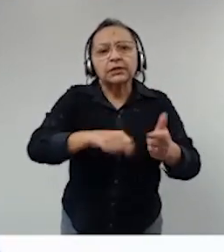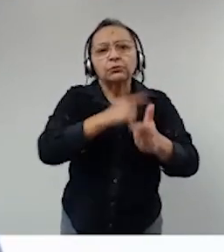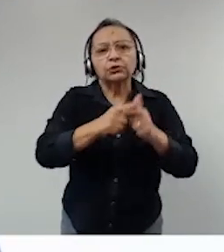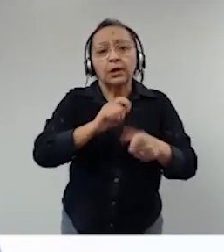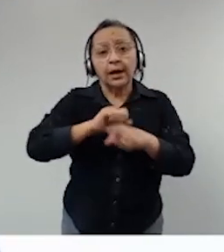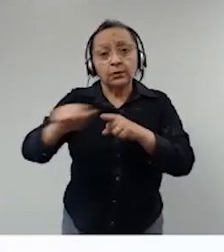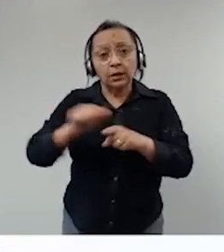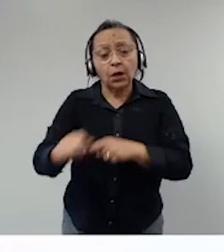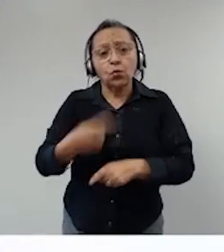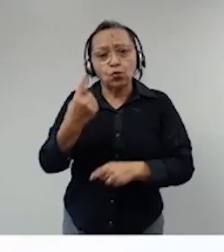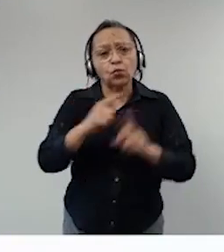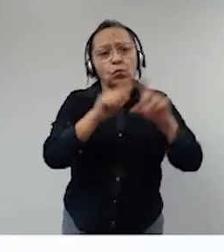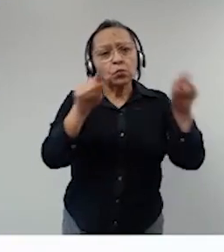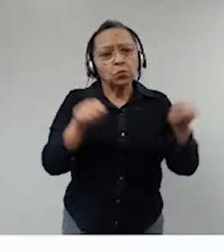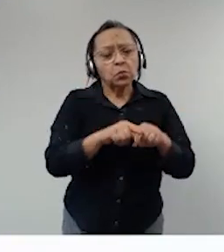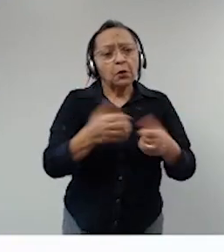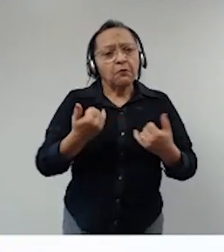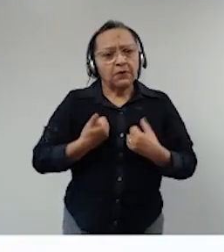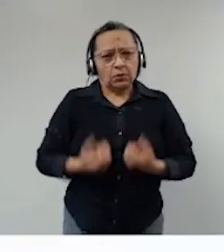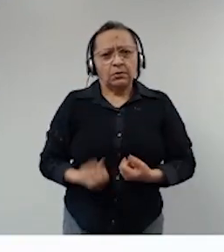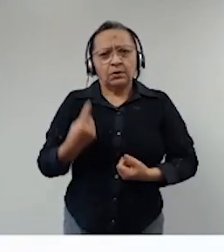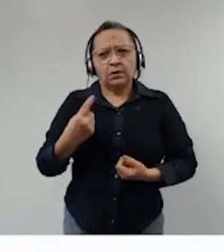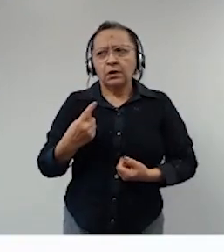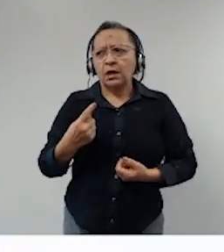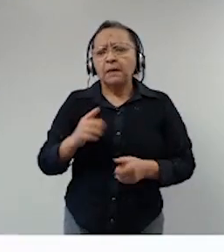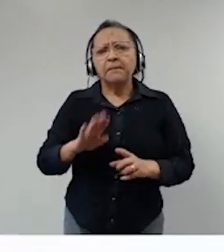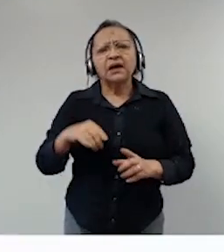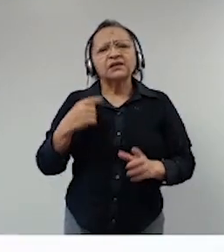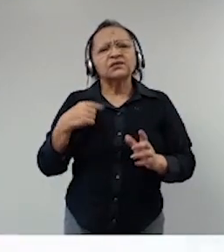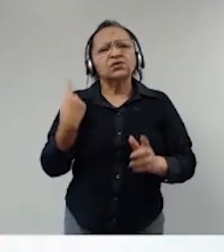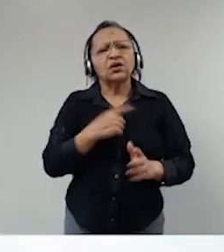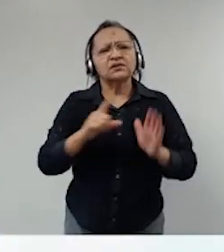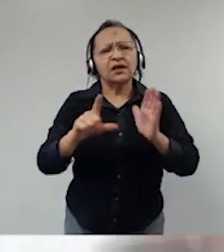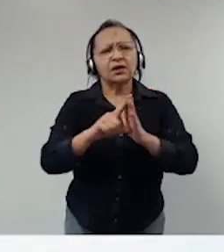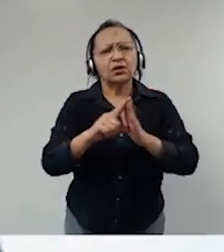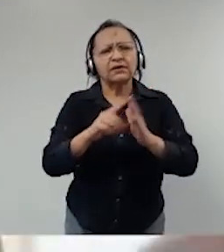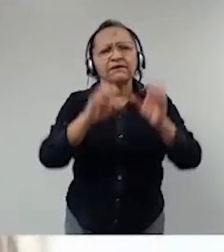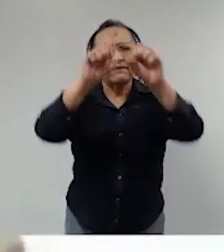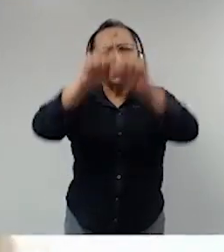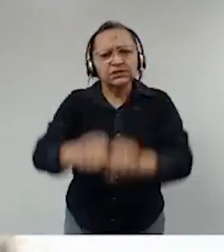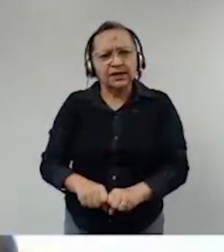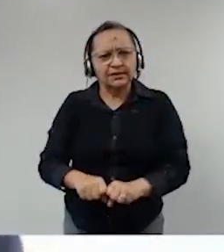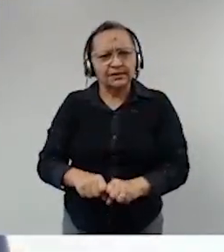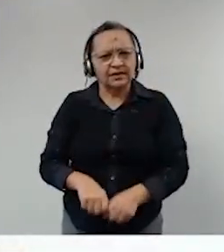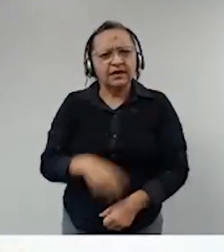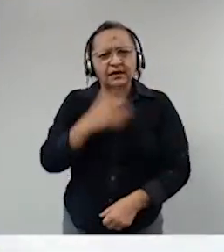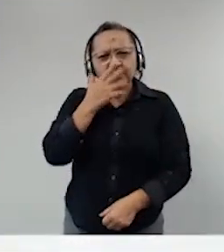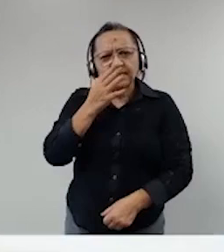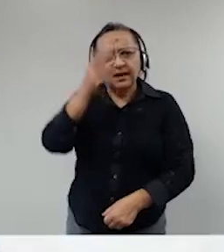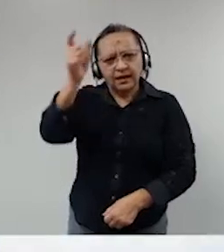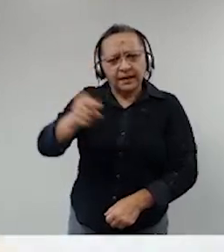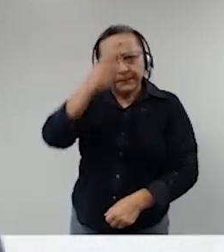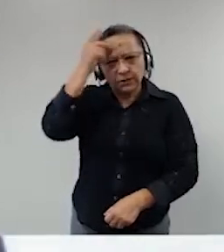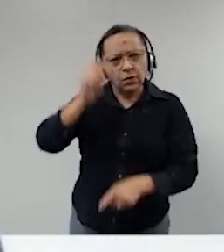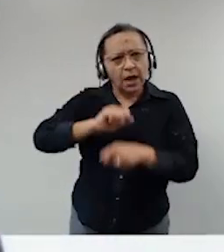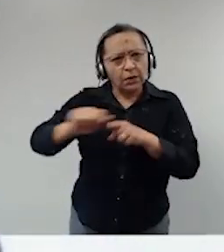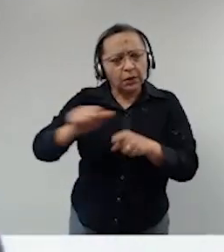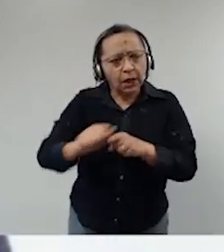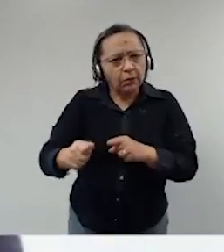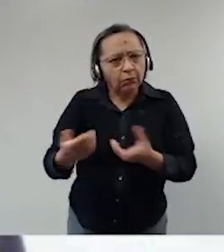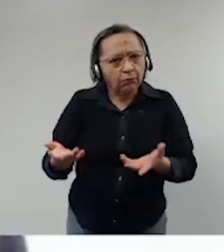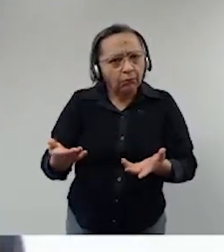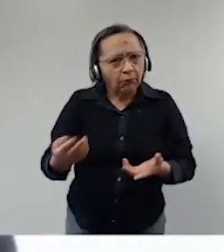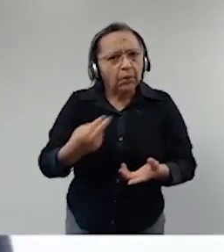administrador, falou o seguinte, poxa, mas nós estamos com as lojas fechadas. Será que os locadores não podem se compadecer desse